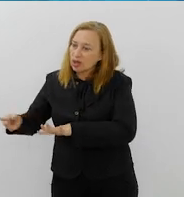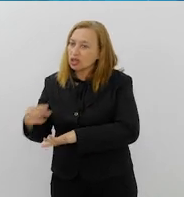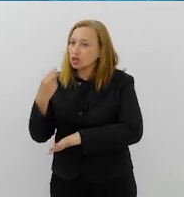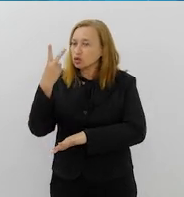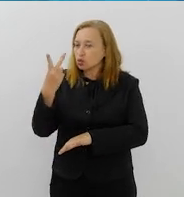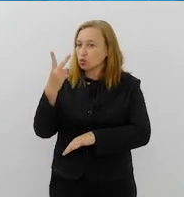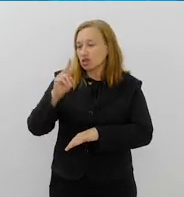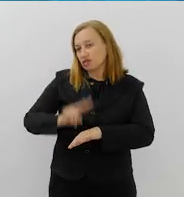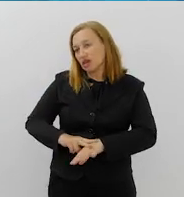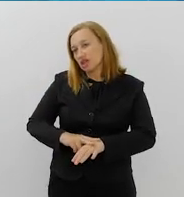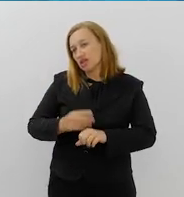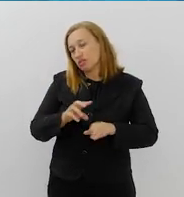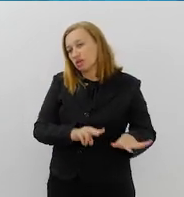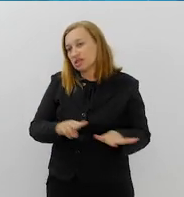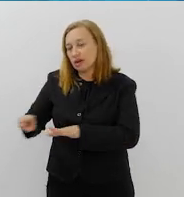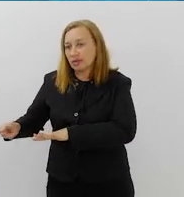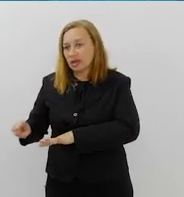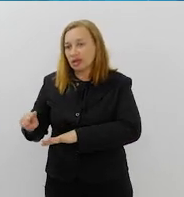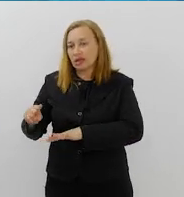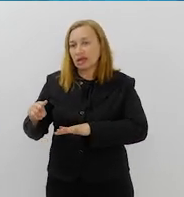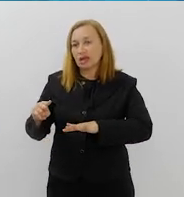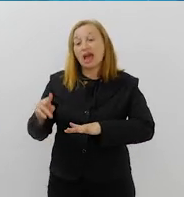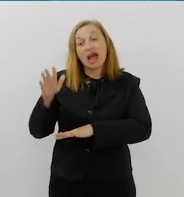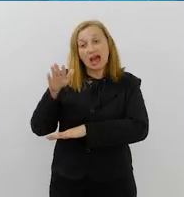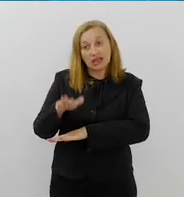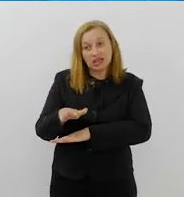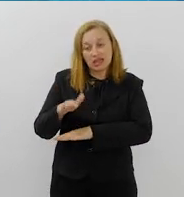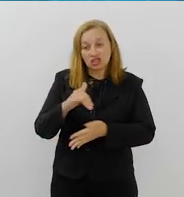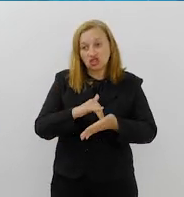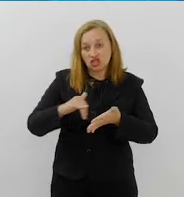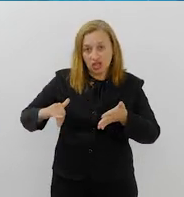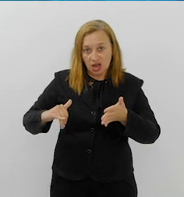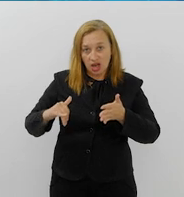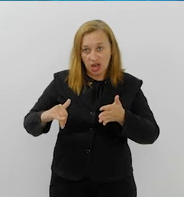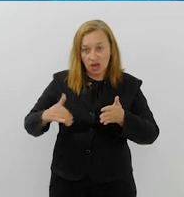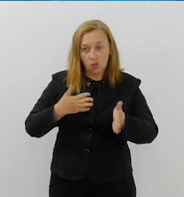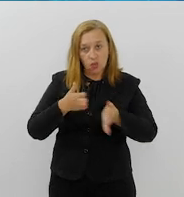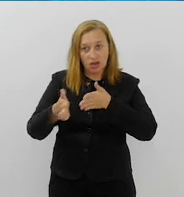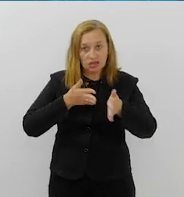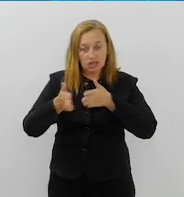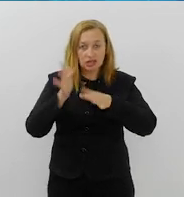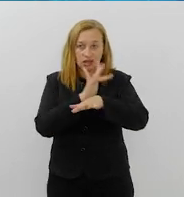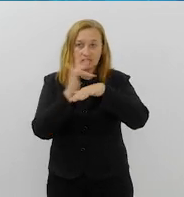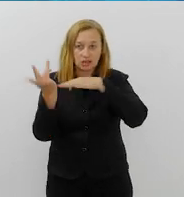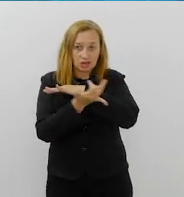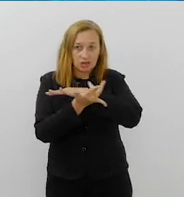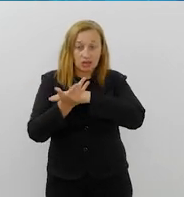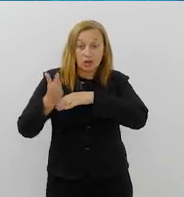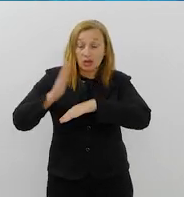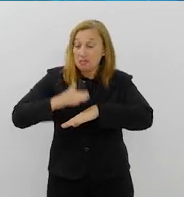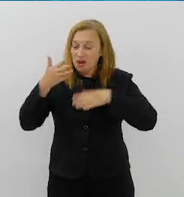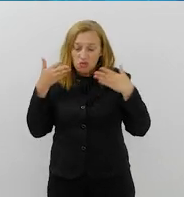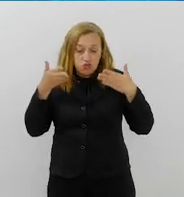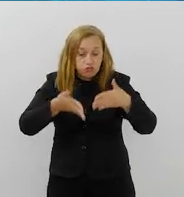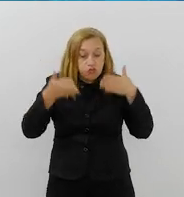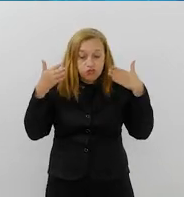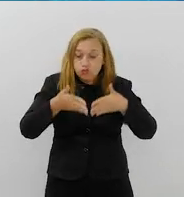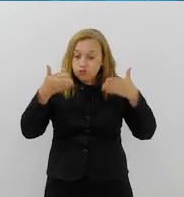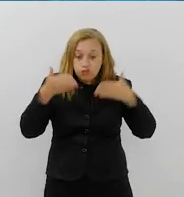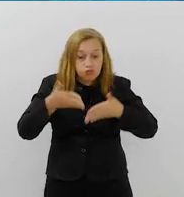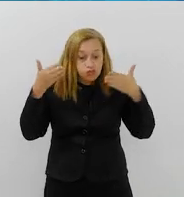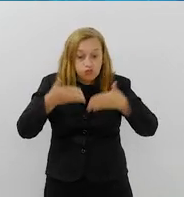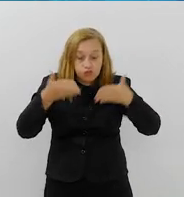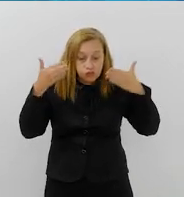3 vezes por semana, 2 vezes por semana, no período da tarde, nós vamos retirar o acesso à rede social, que é o que